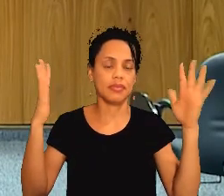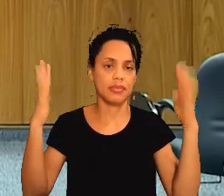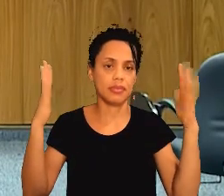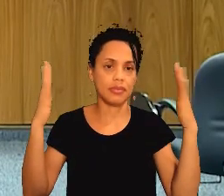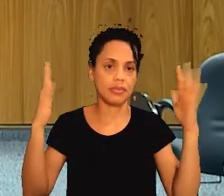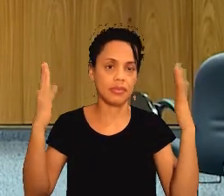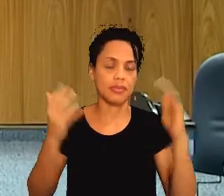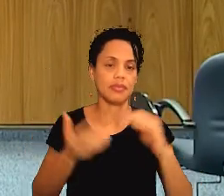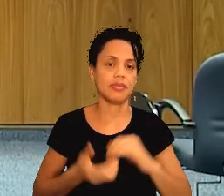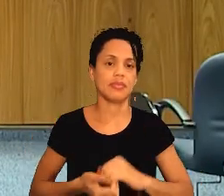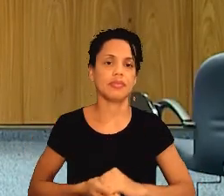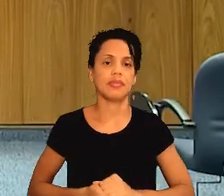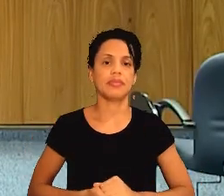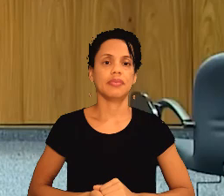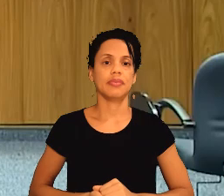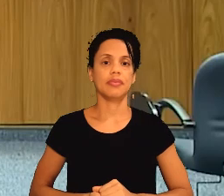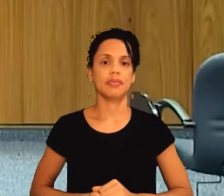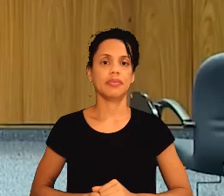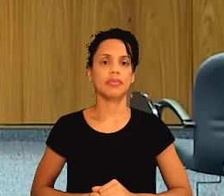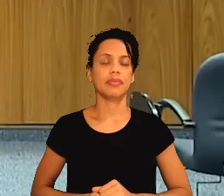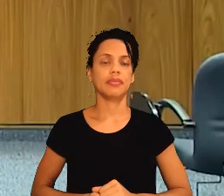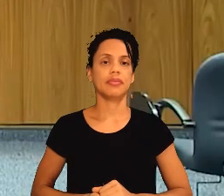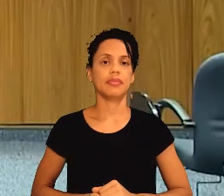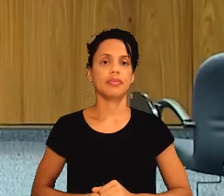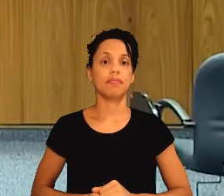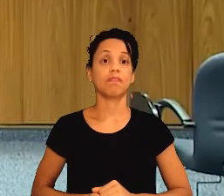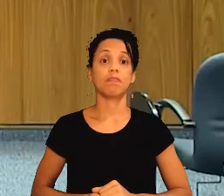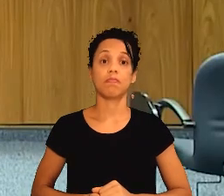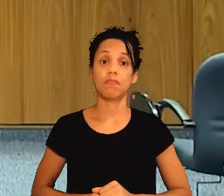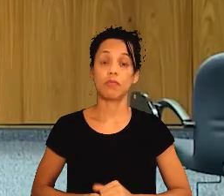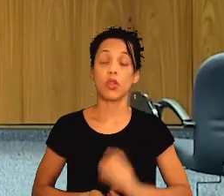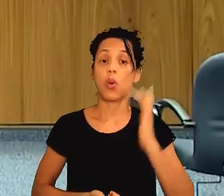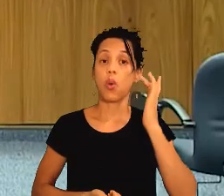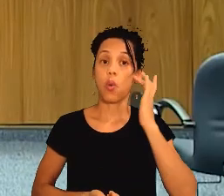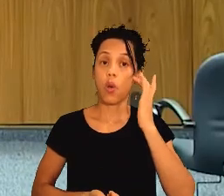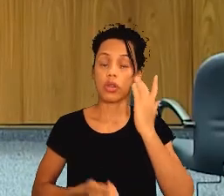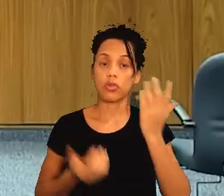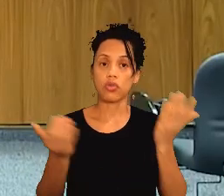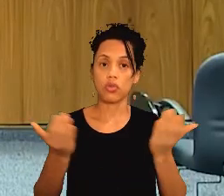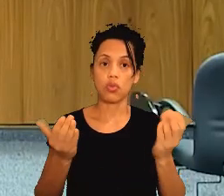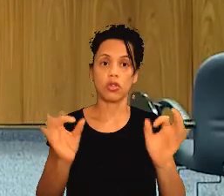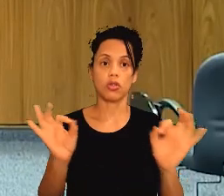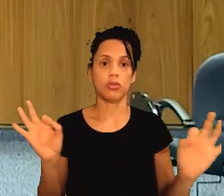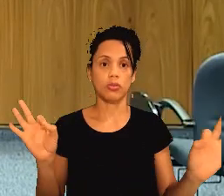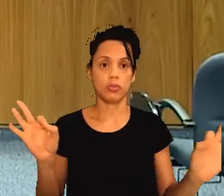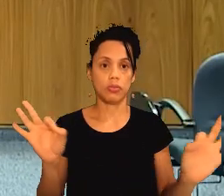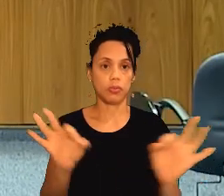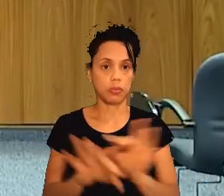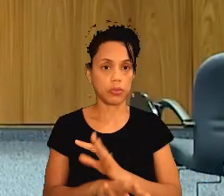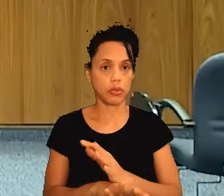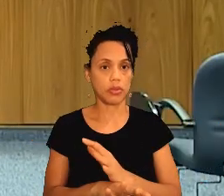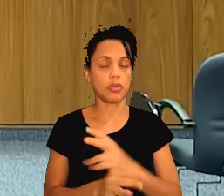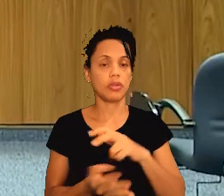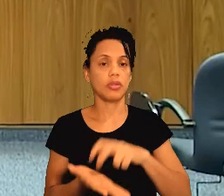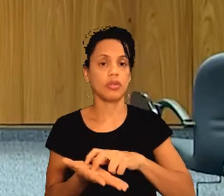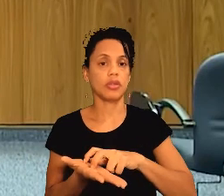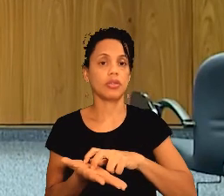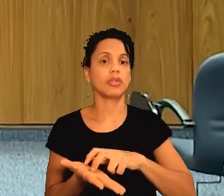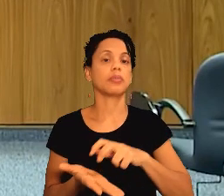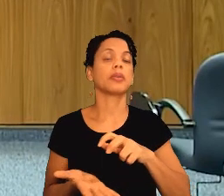Gente, eu acho que encerramos nossa manhã.